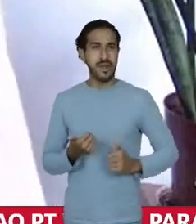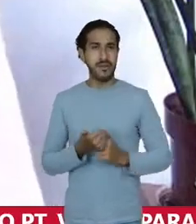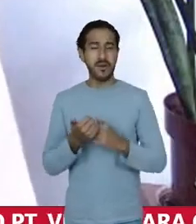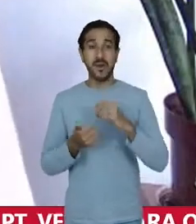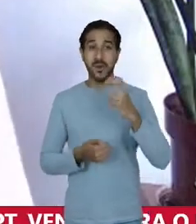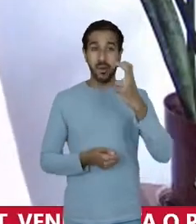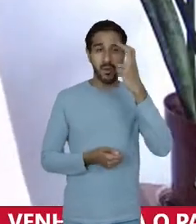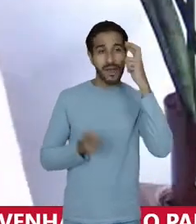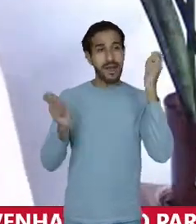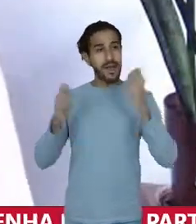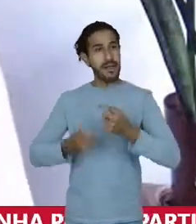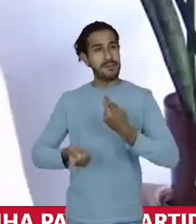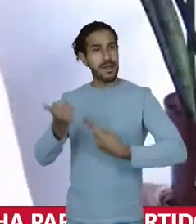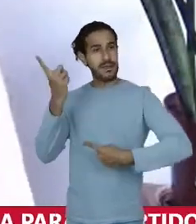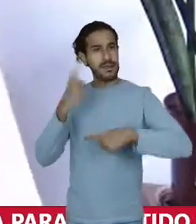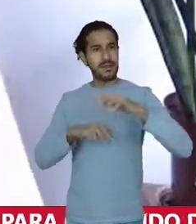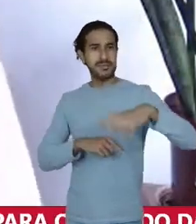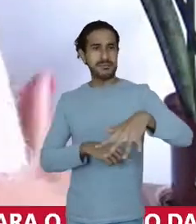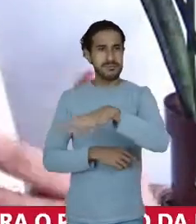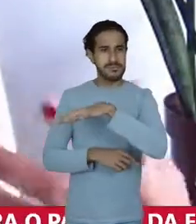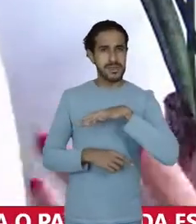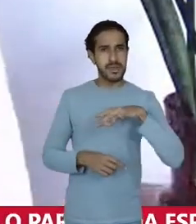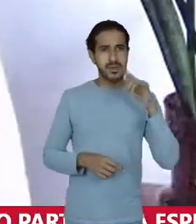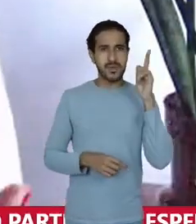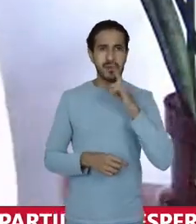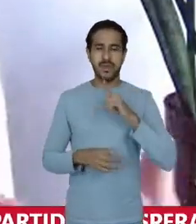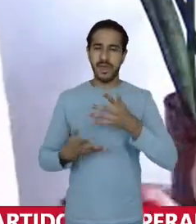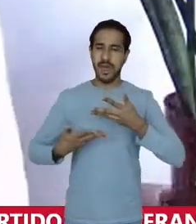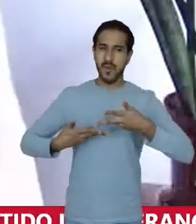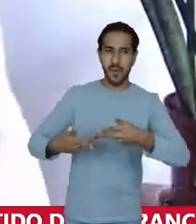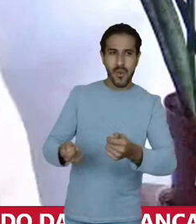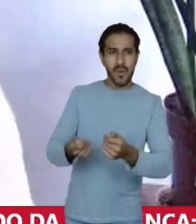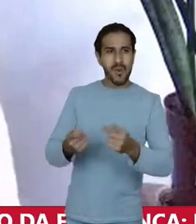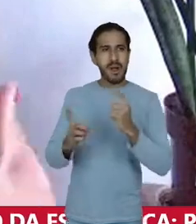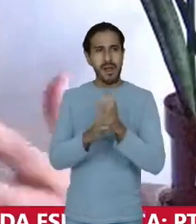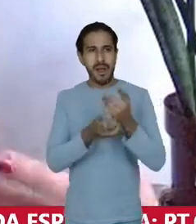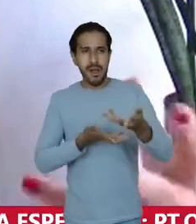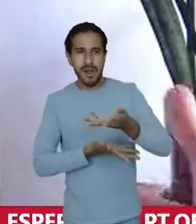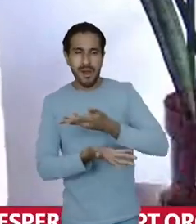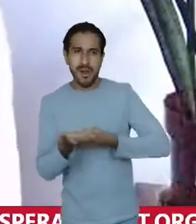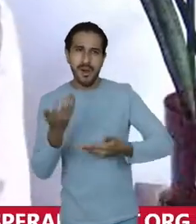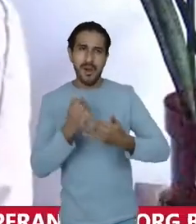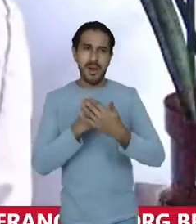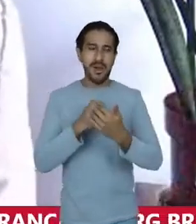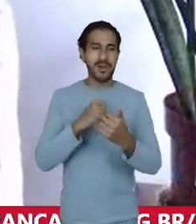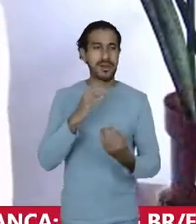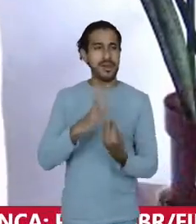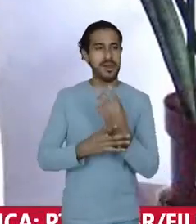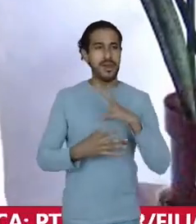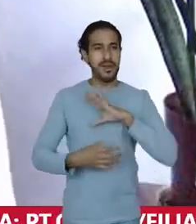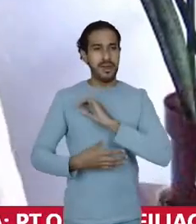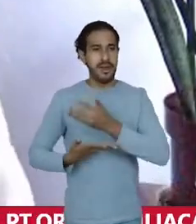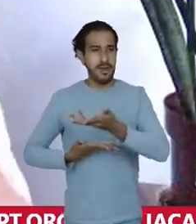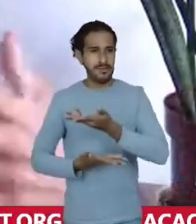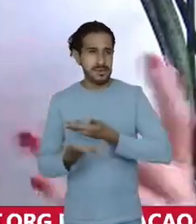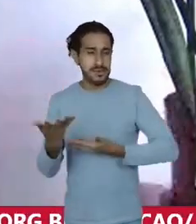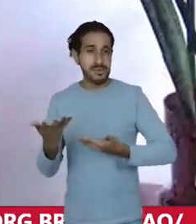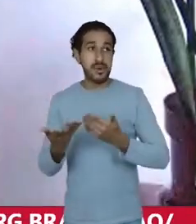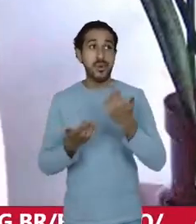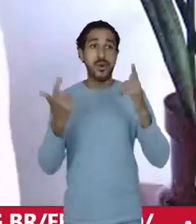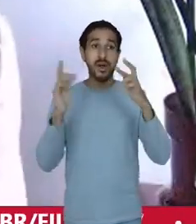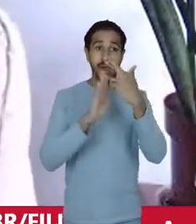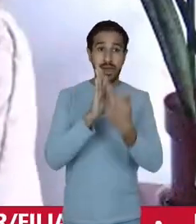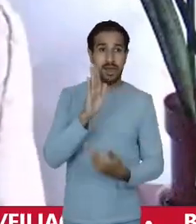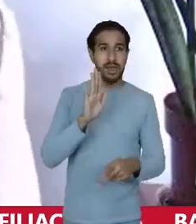seja capaz de transformar os espaços em espaços de acolhimento, de encontro, de produção de afetividade, de